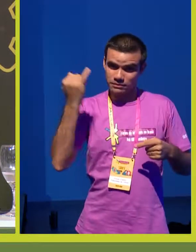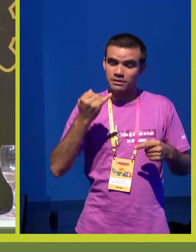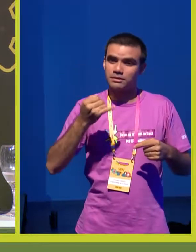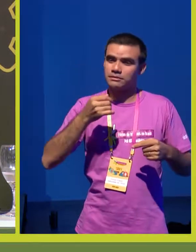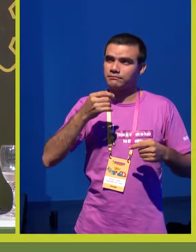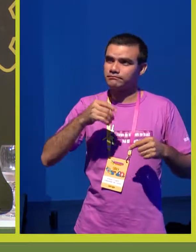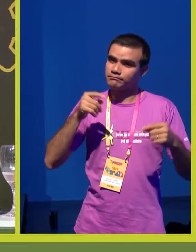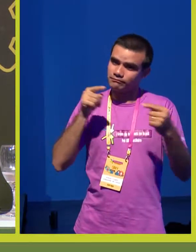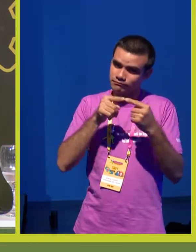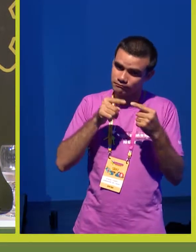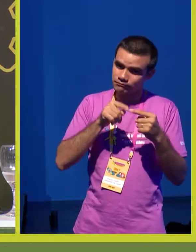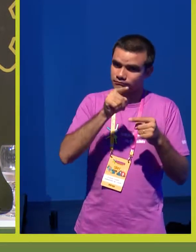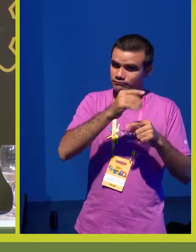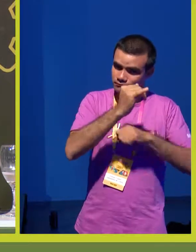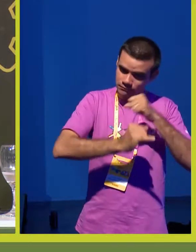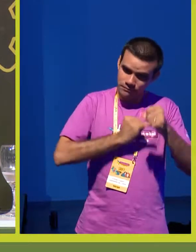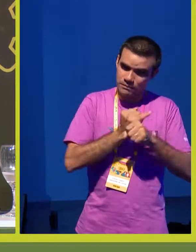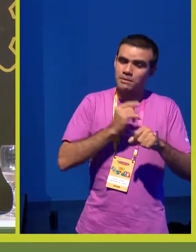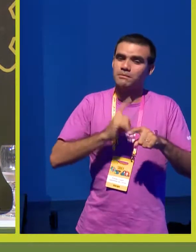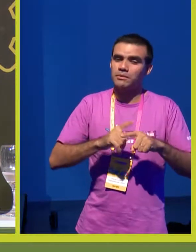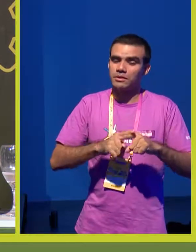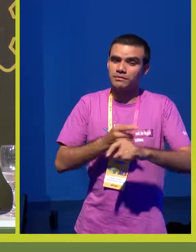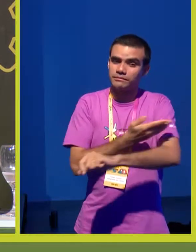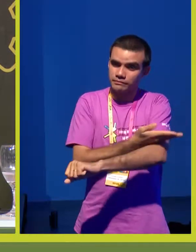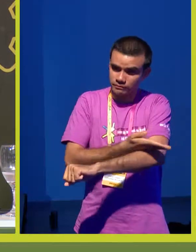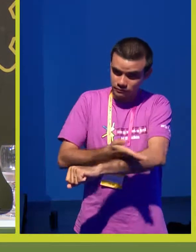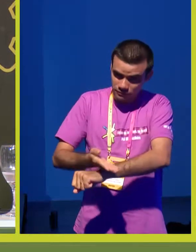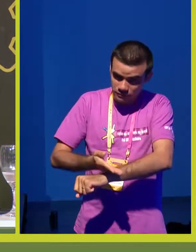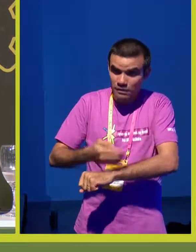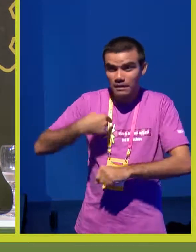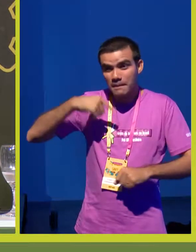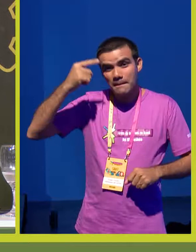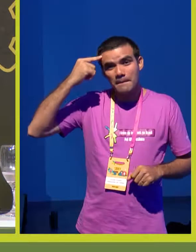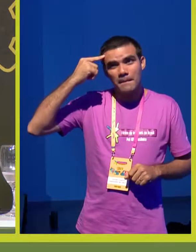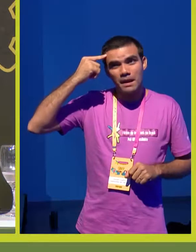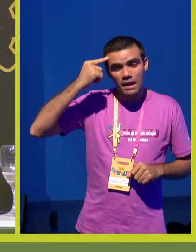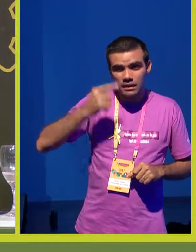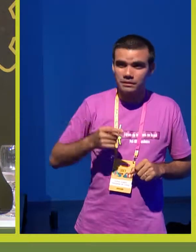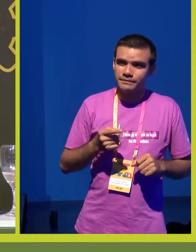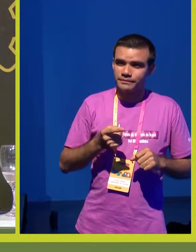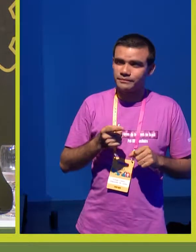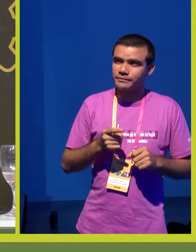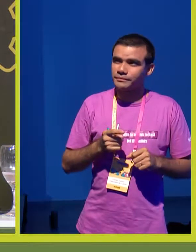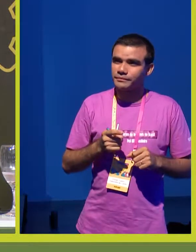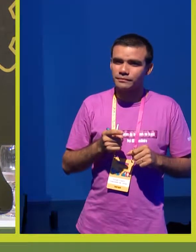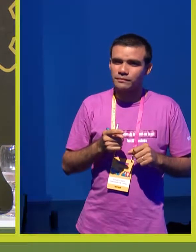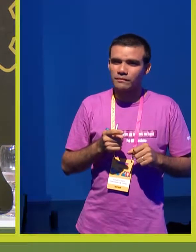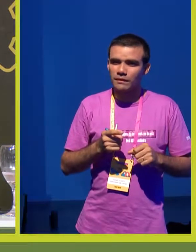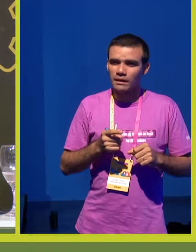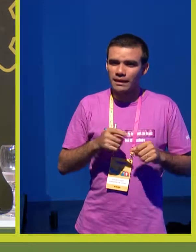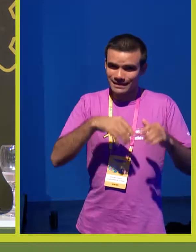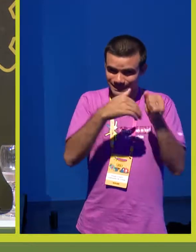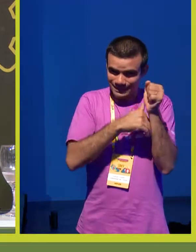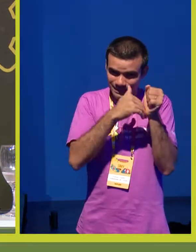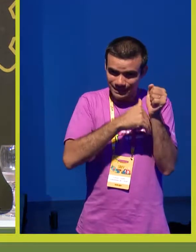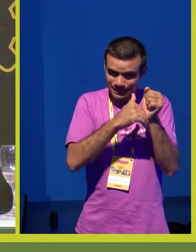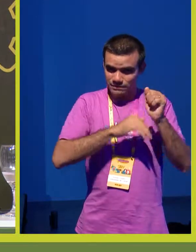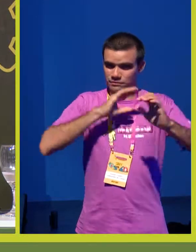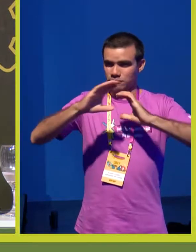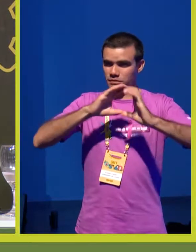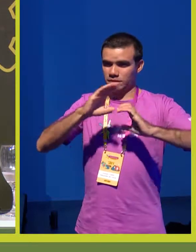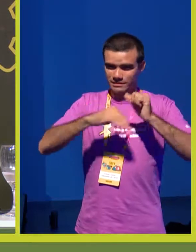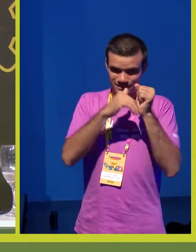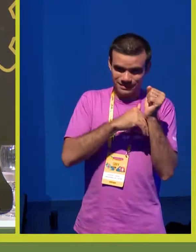contexto da internet, porque tradicionalmente, se a gente for pensar, o sigilo das comunicações, ele inicialmente era muito